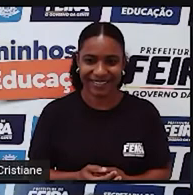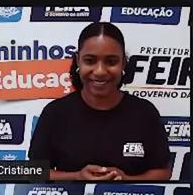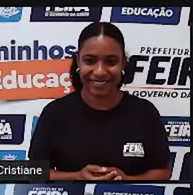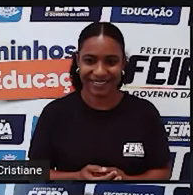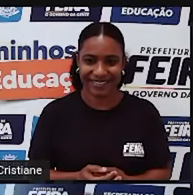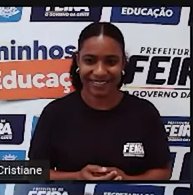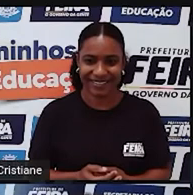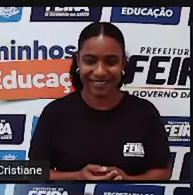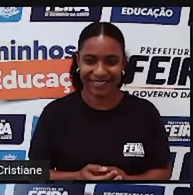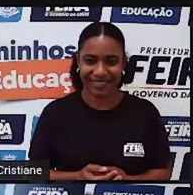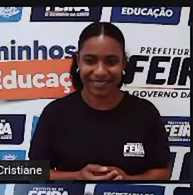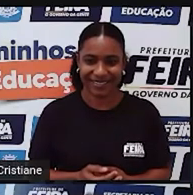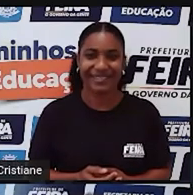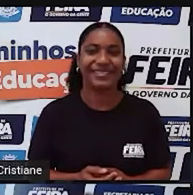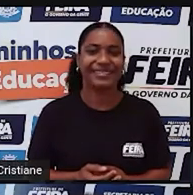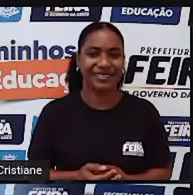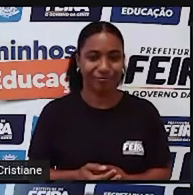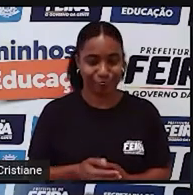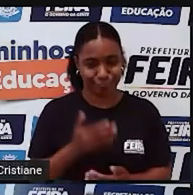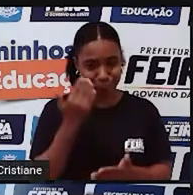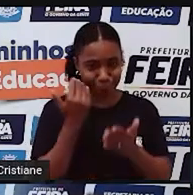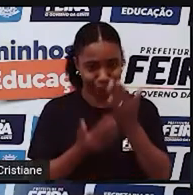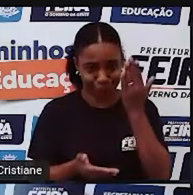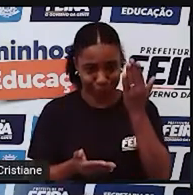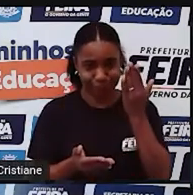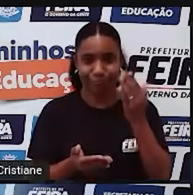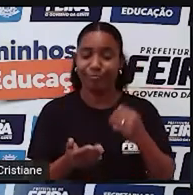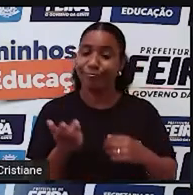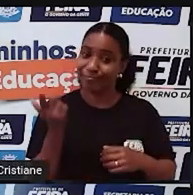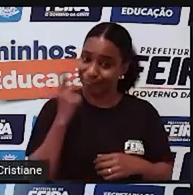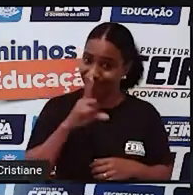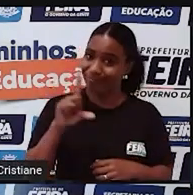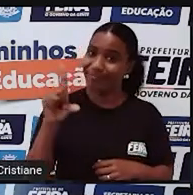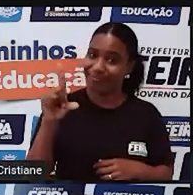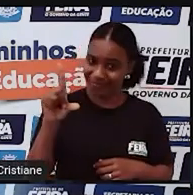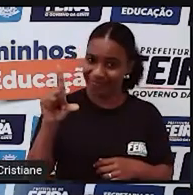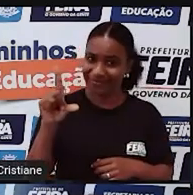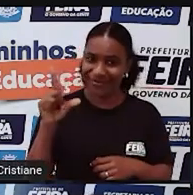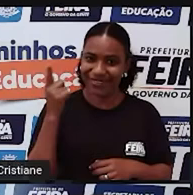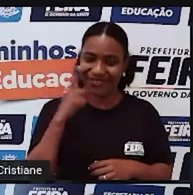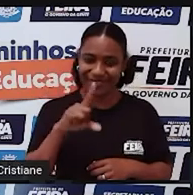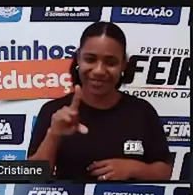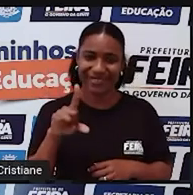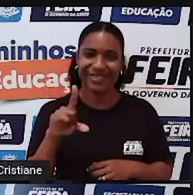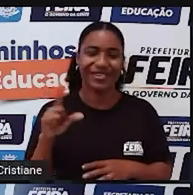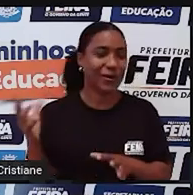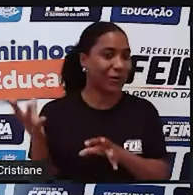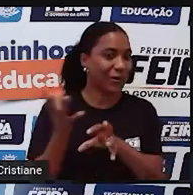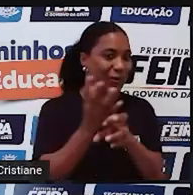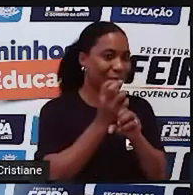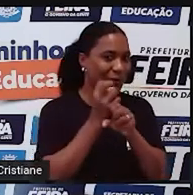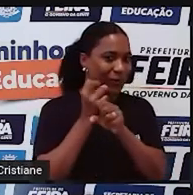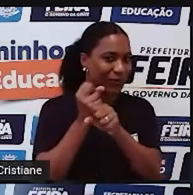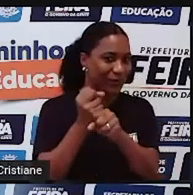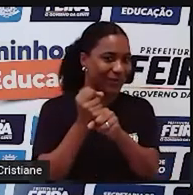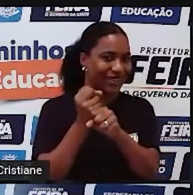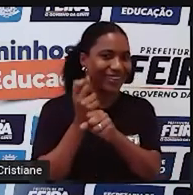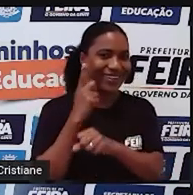How are you? Ó, perdi esse daqui, mas eu consegui completar o nível. Não tem prejuízos para a